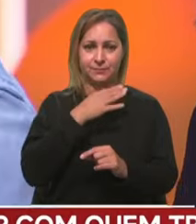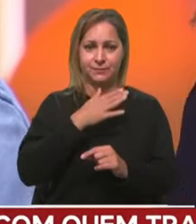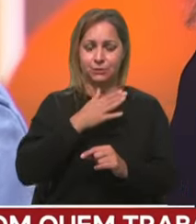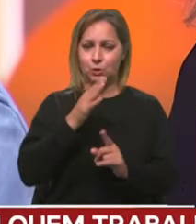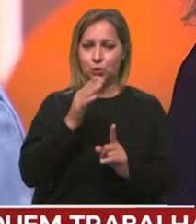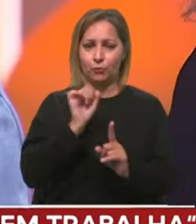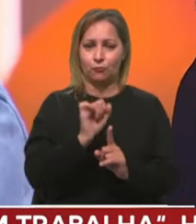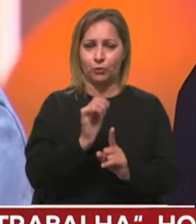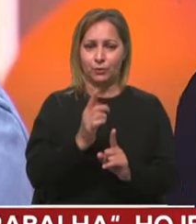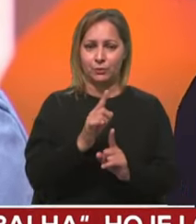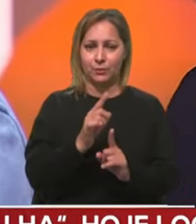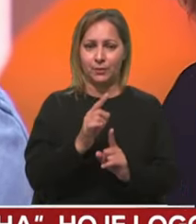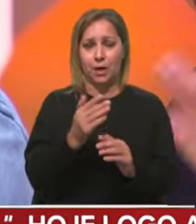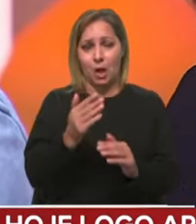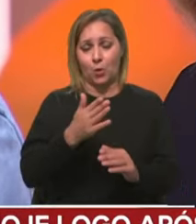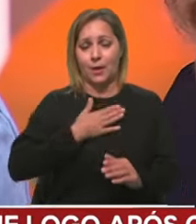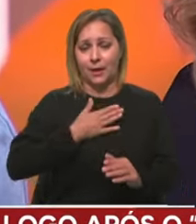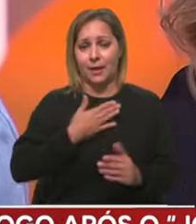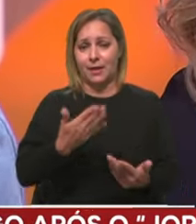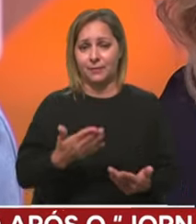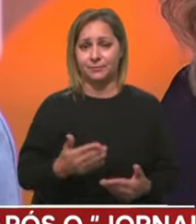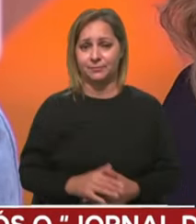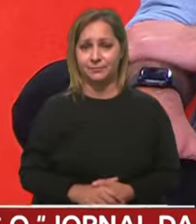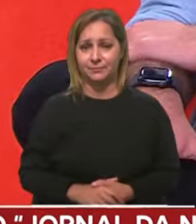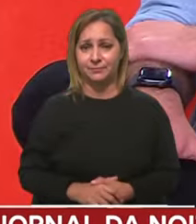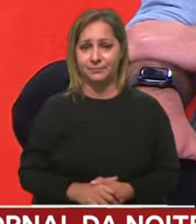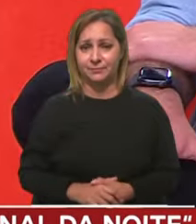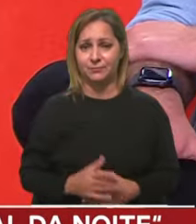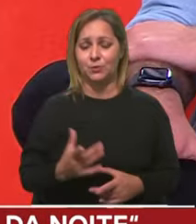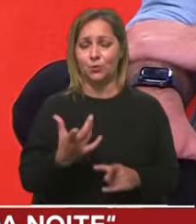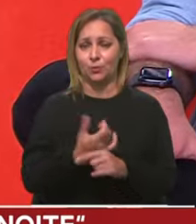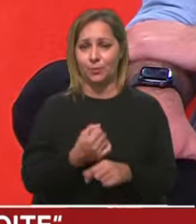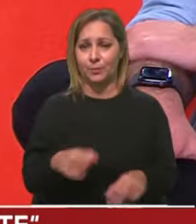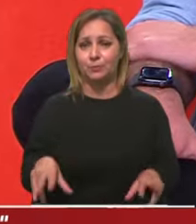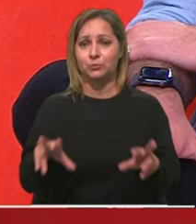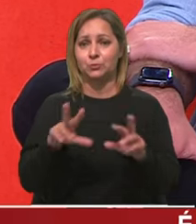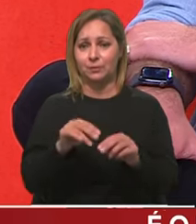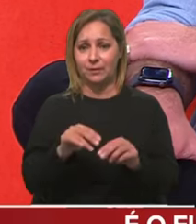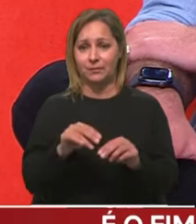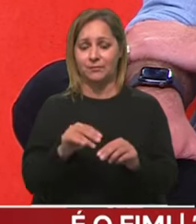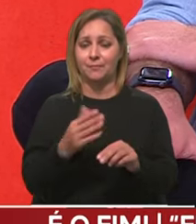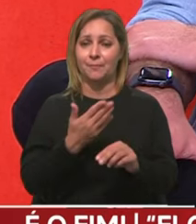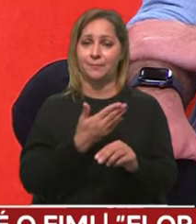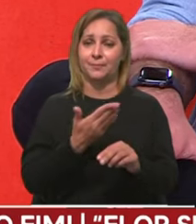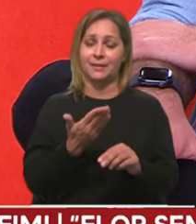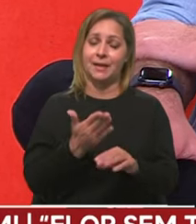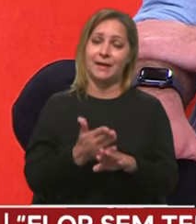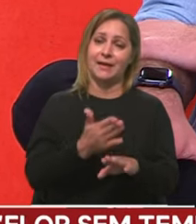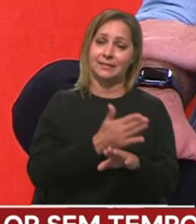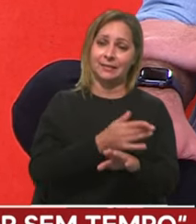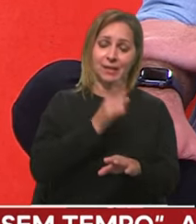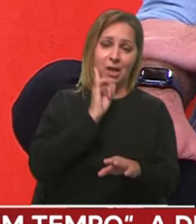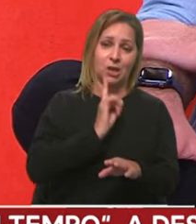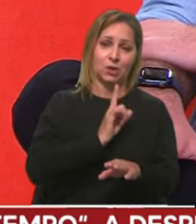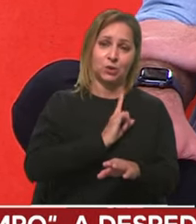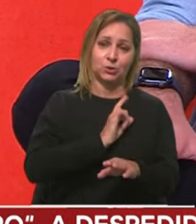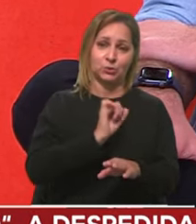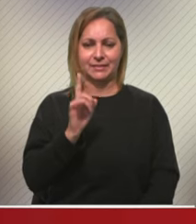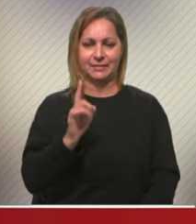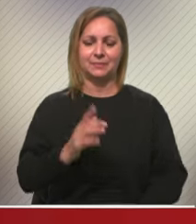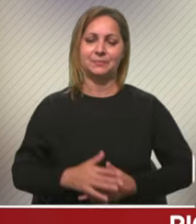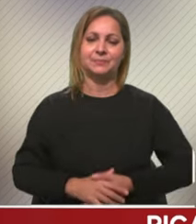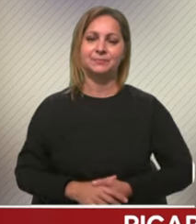exatamente Claro que não agora já é agora agora é porque nós compramos um novo para a nossa antiga senhoria h e levaram